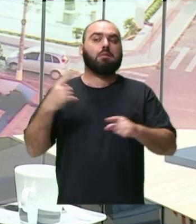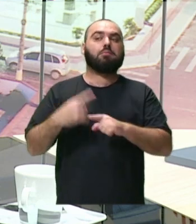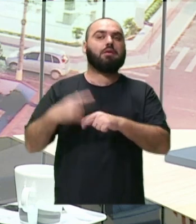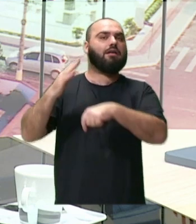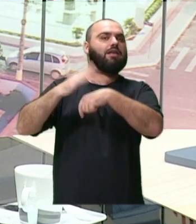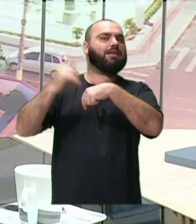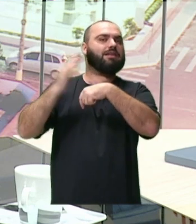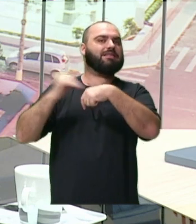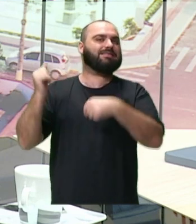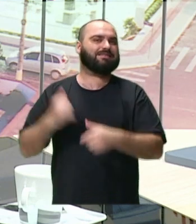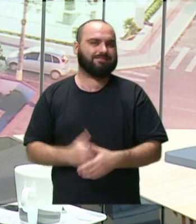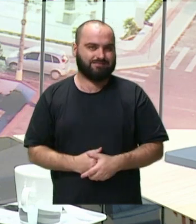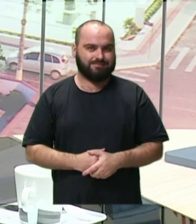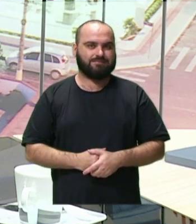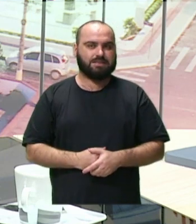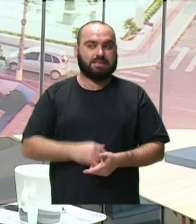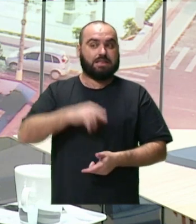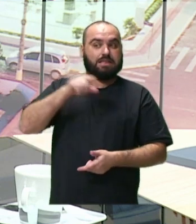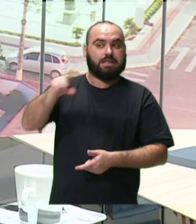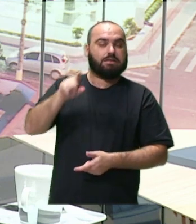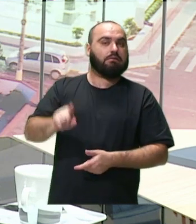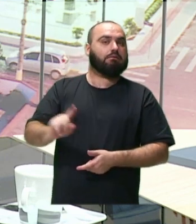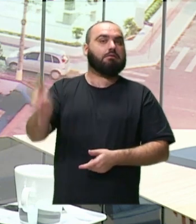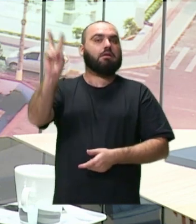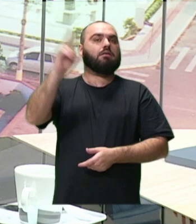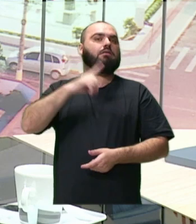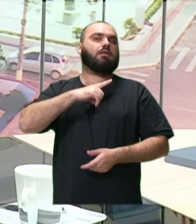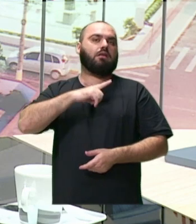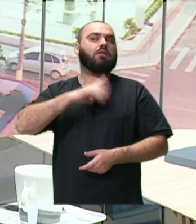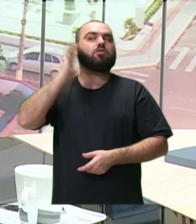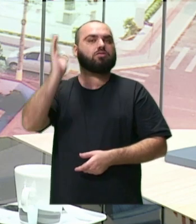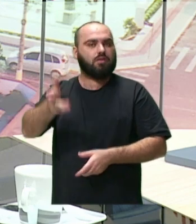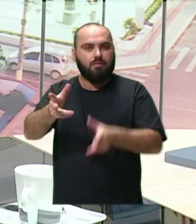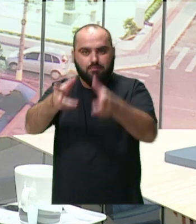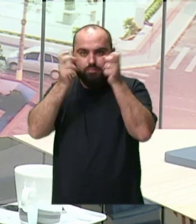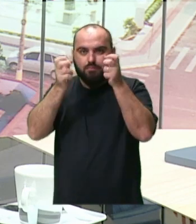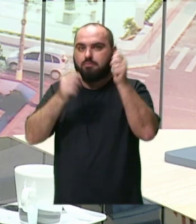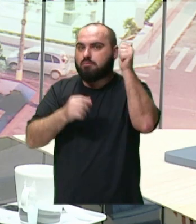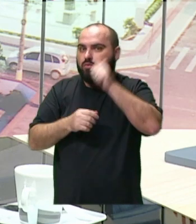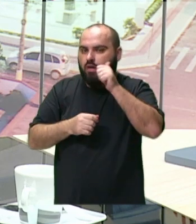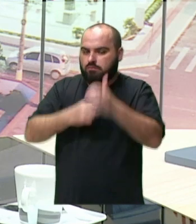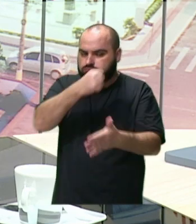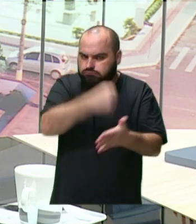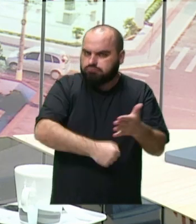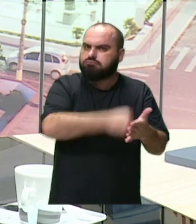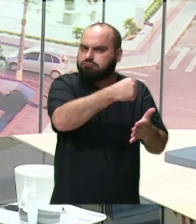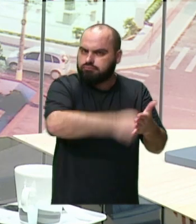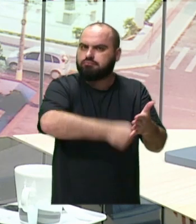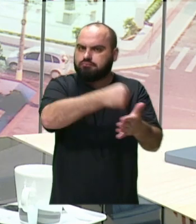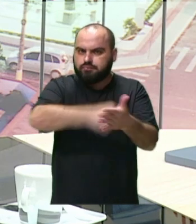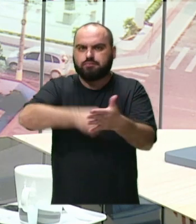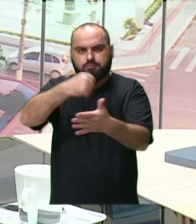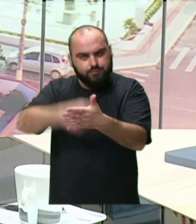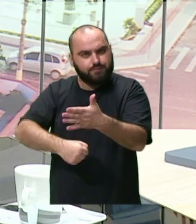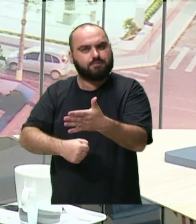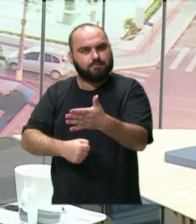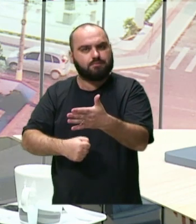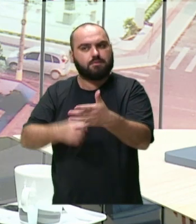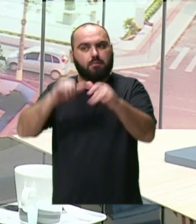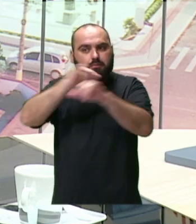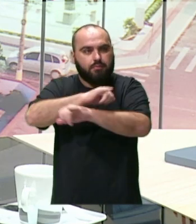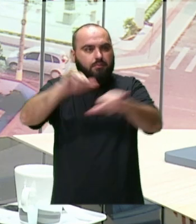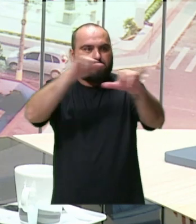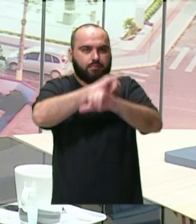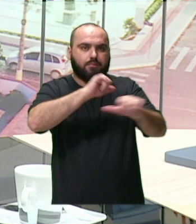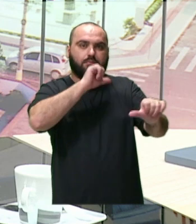da causalidade, o quanto que isso vale. Então, a gente já está vendo que as mulheres notaram isso. E elas vêm propagando essa